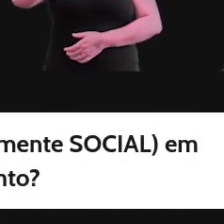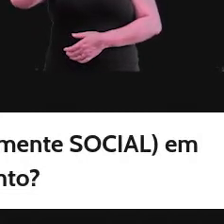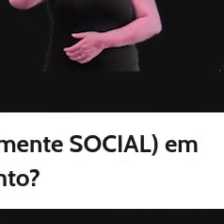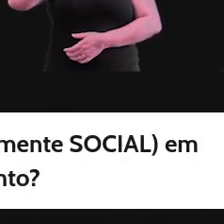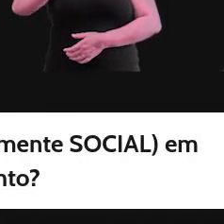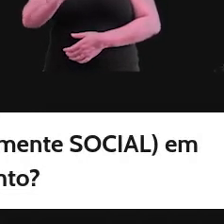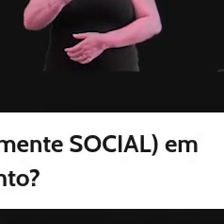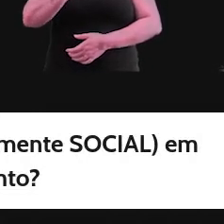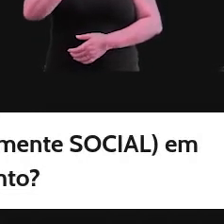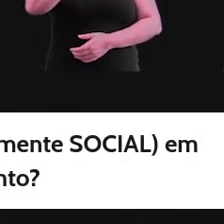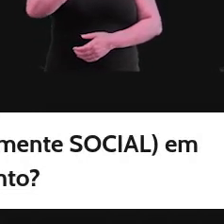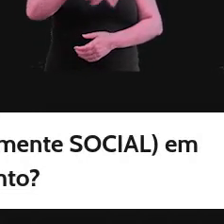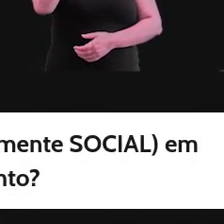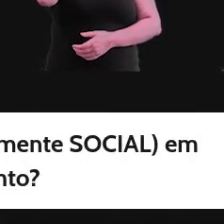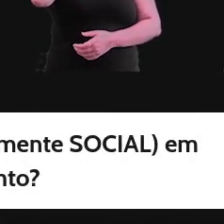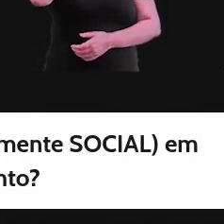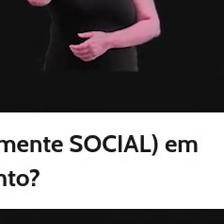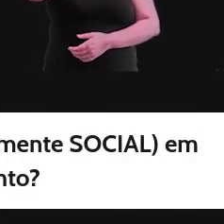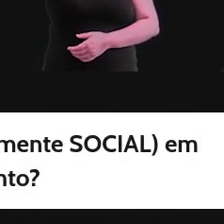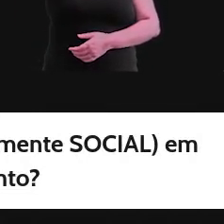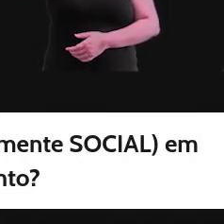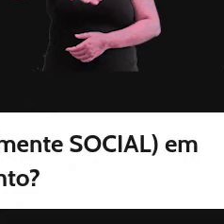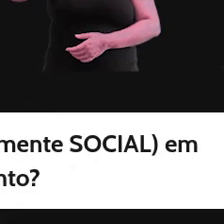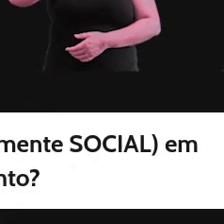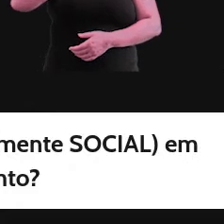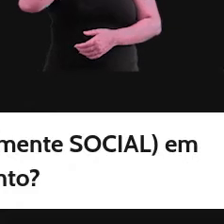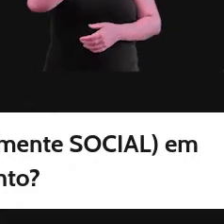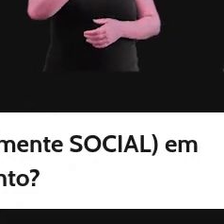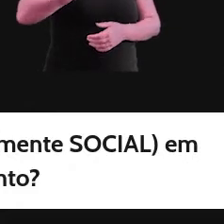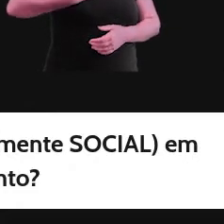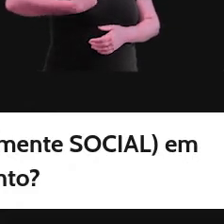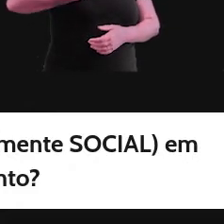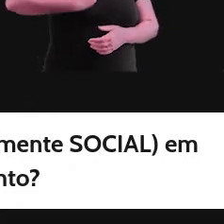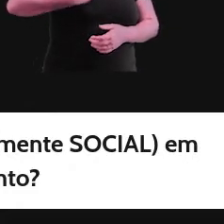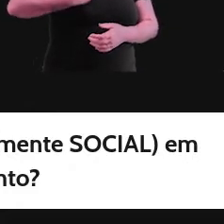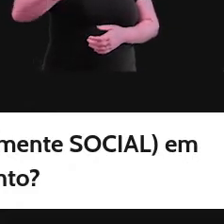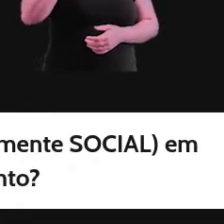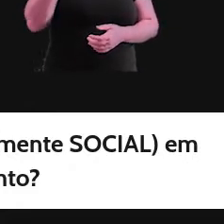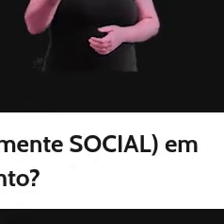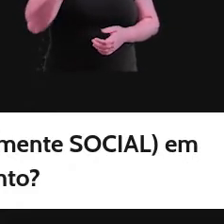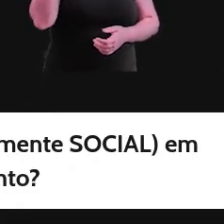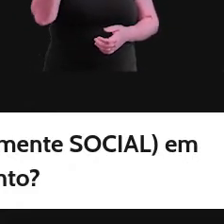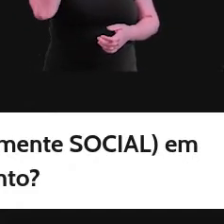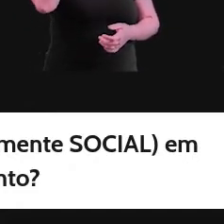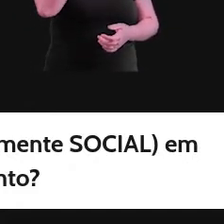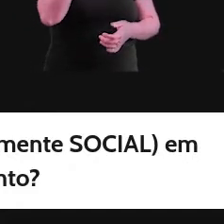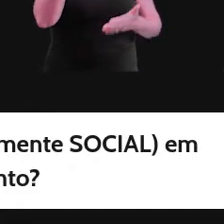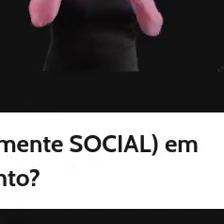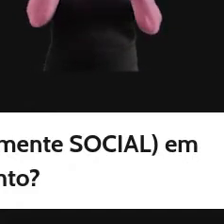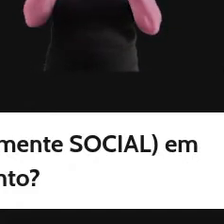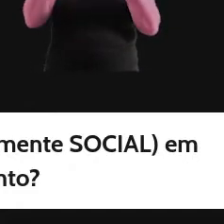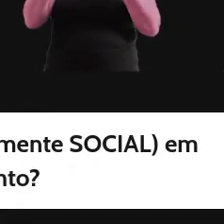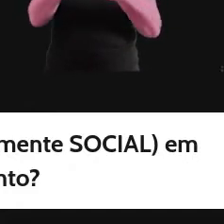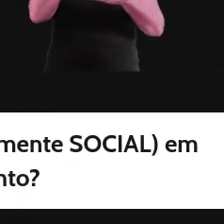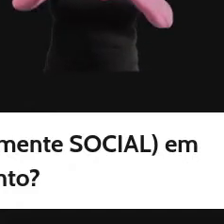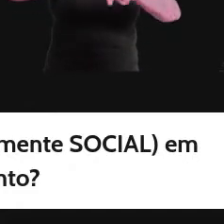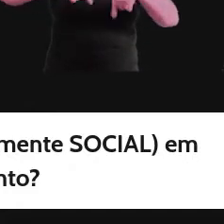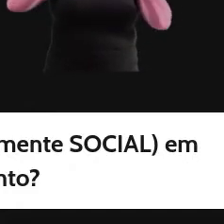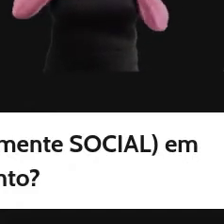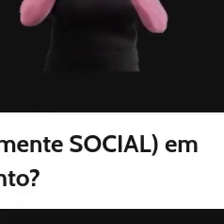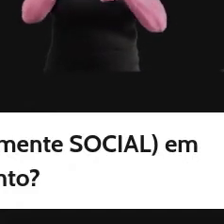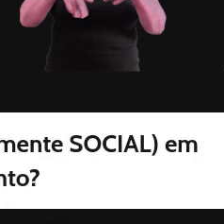o pessoal do setor é muito envolvido com isso e é peça fundamental nas nossas conversas e na nossa luta